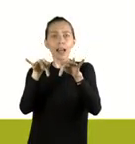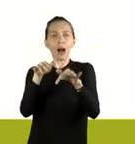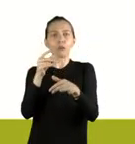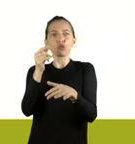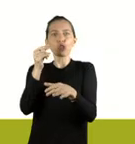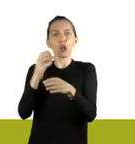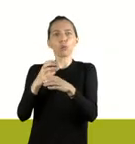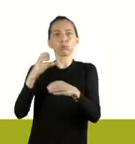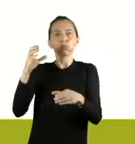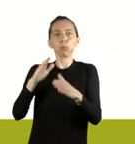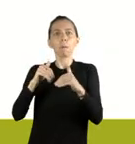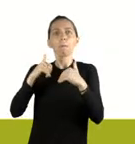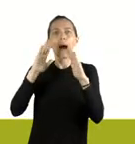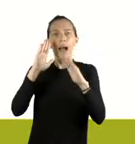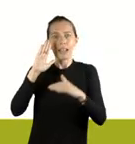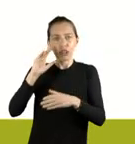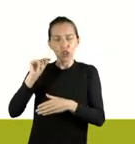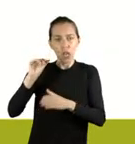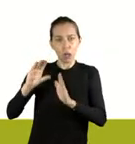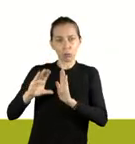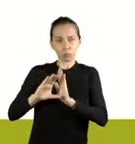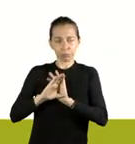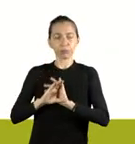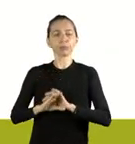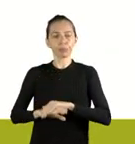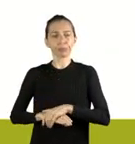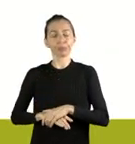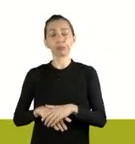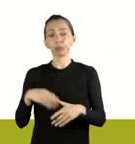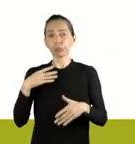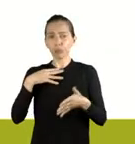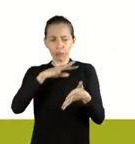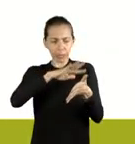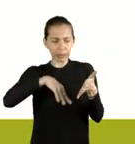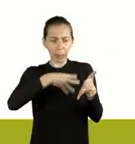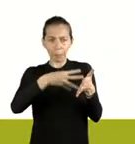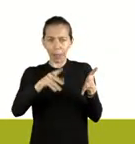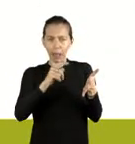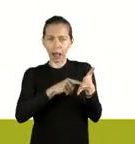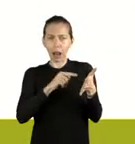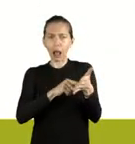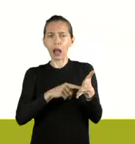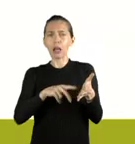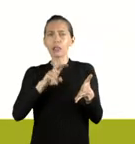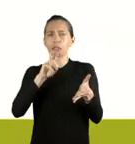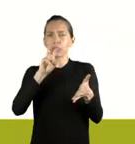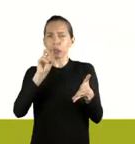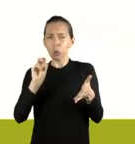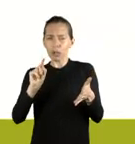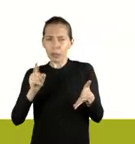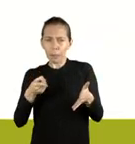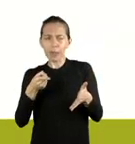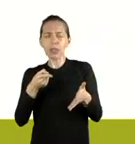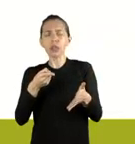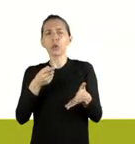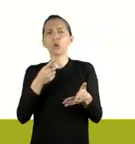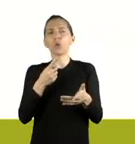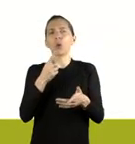viu pela tabela. 50 mil... Em 35 anos, R$1.405.000.